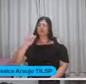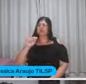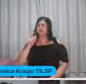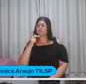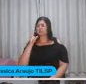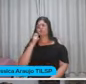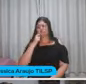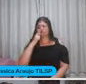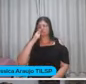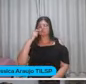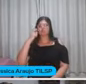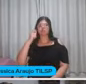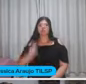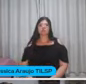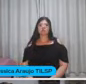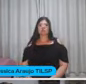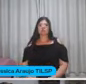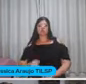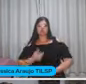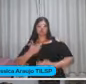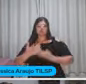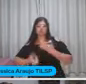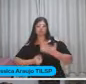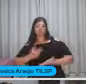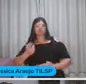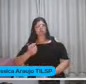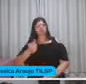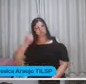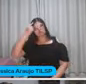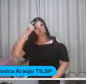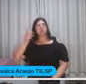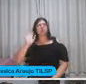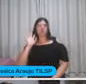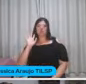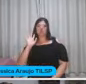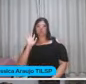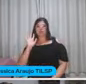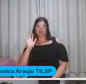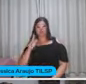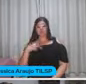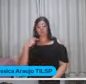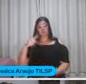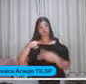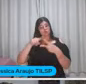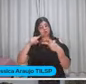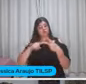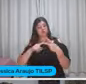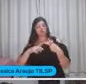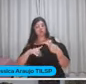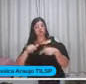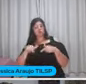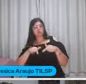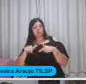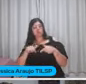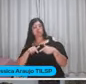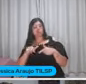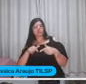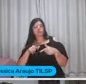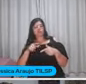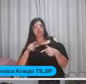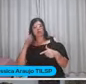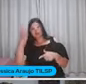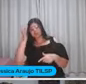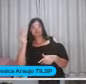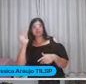vergonha De expressar nossas ideias Achando que as pessoas vão Gente, olha só Dois trabalhos De rir Às vezes aquilo Que a gente acha